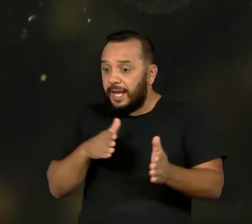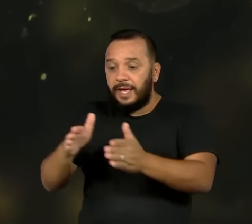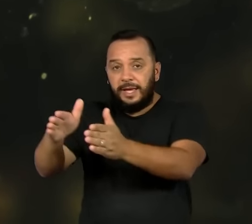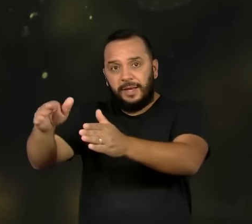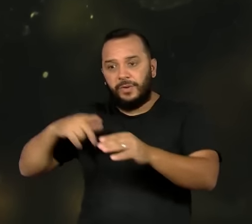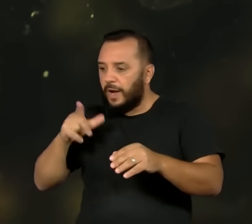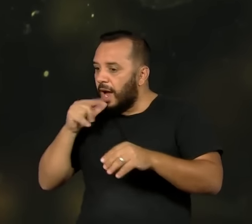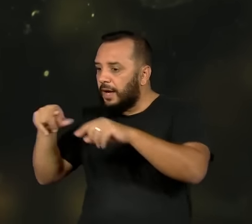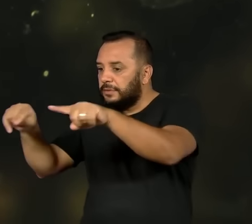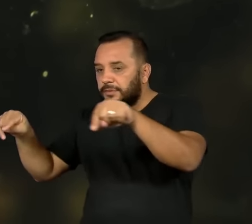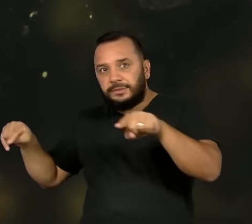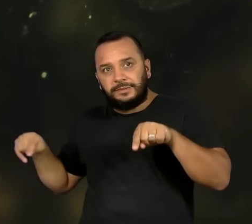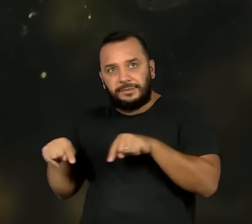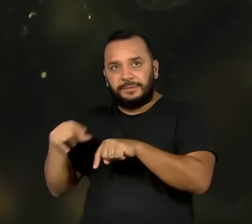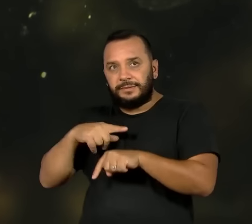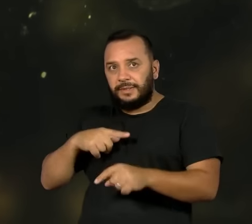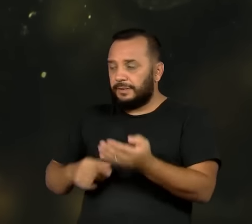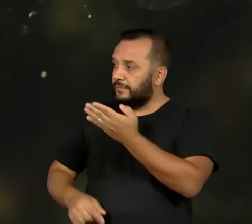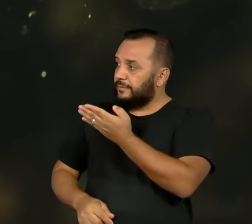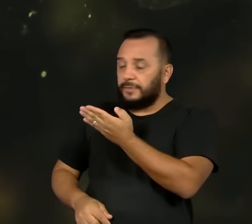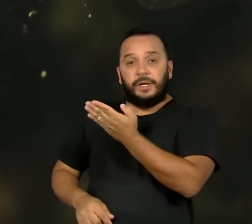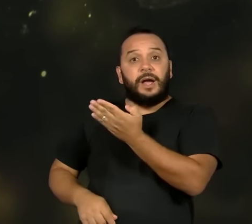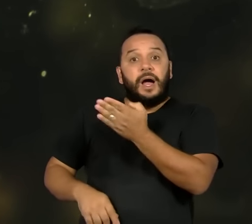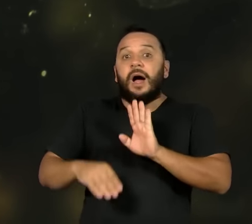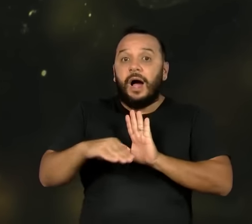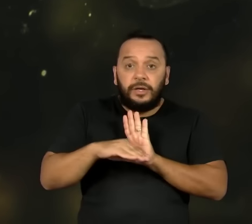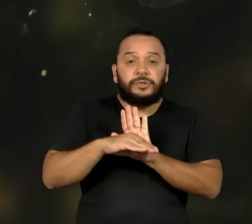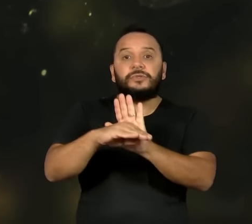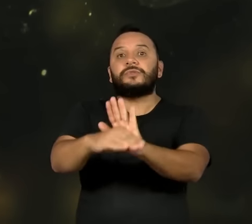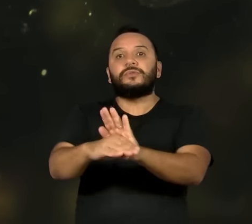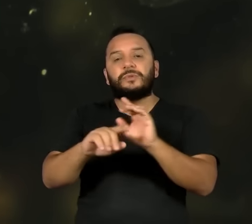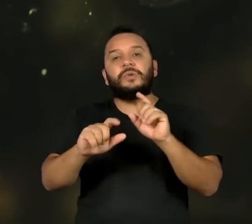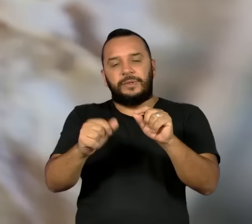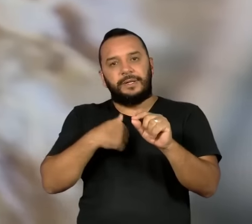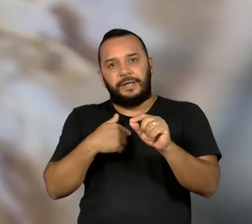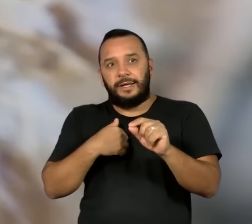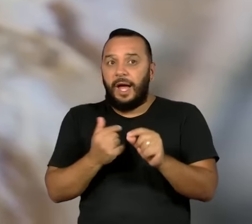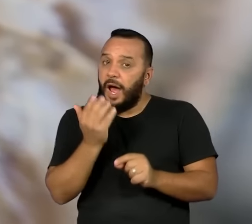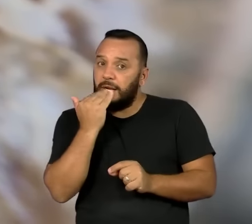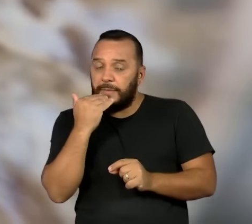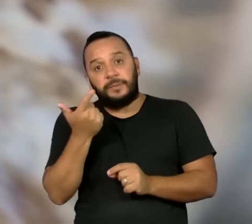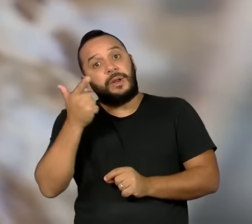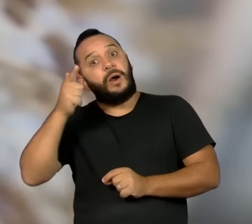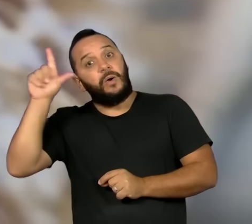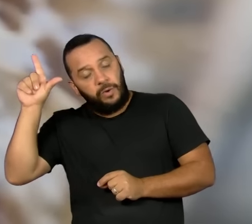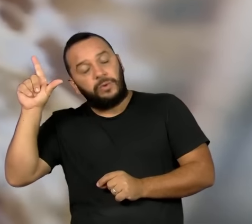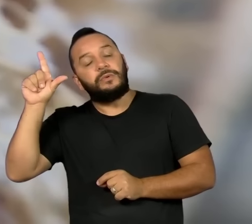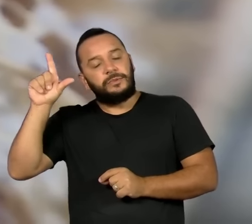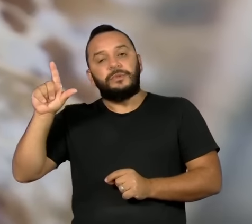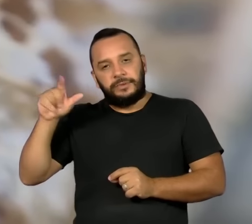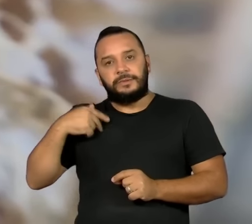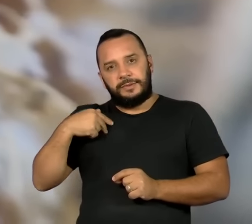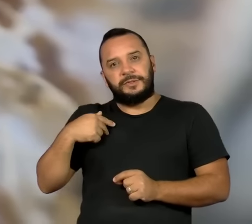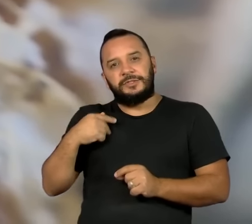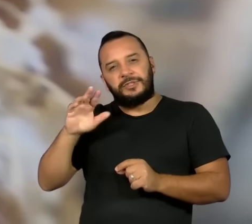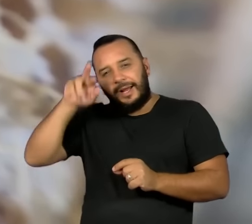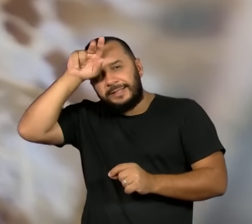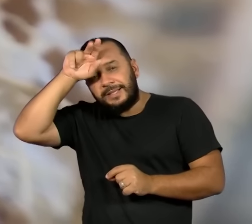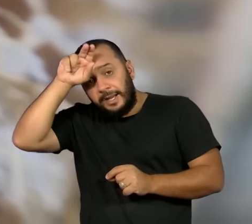Todos eles ajudam a equilibrar populações de outros animais, podem ser presas ou predadores.